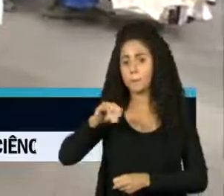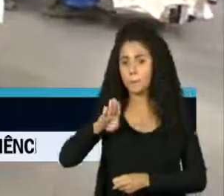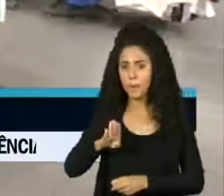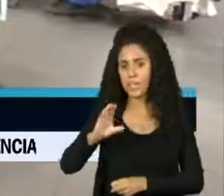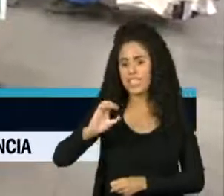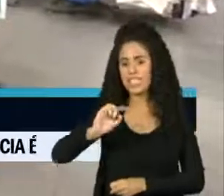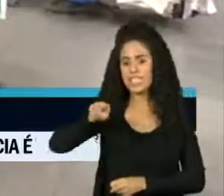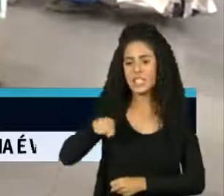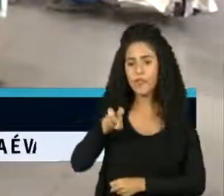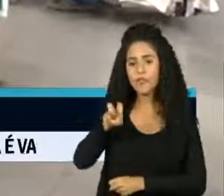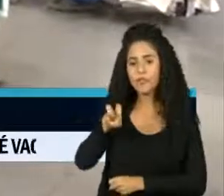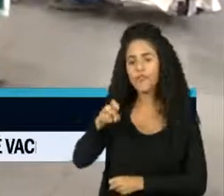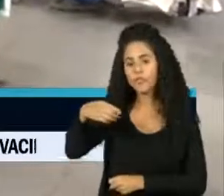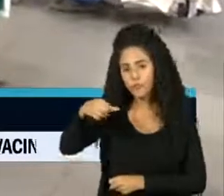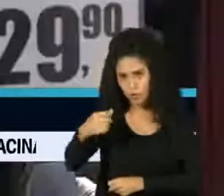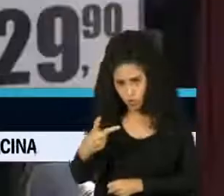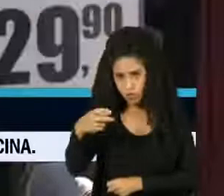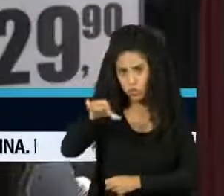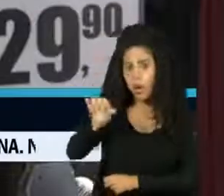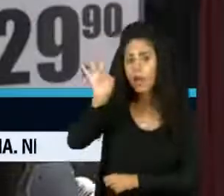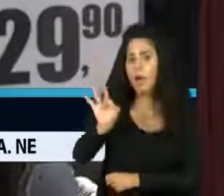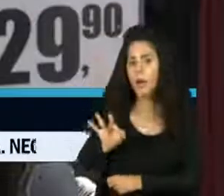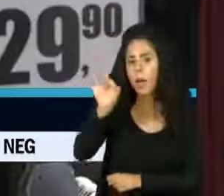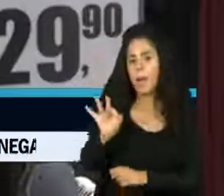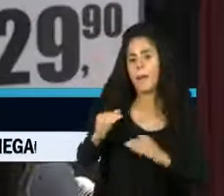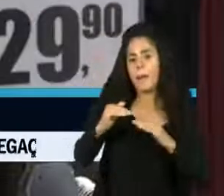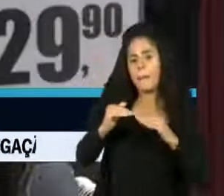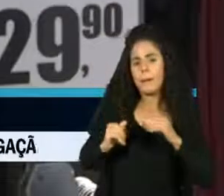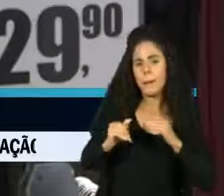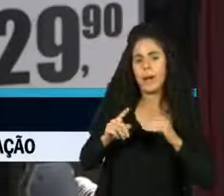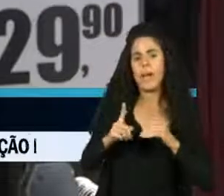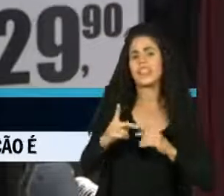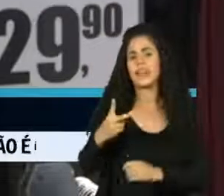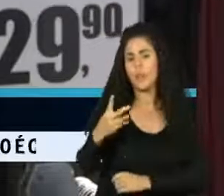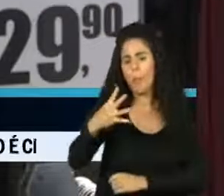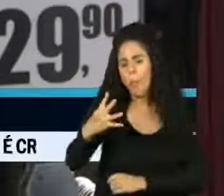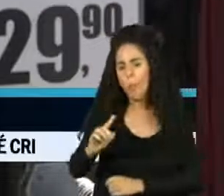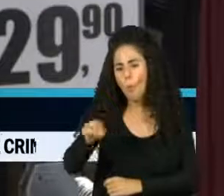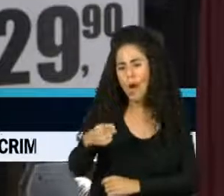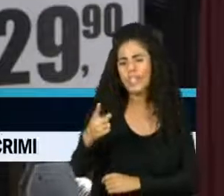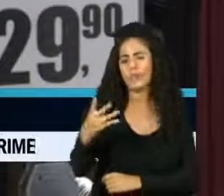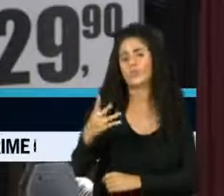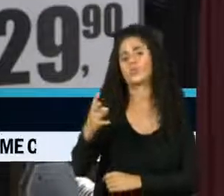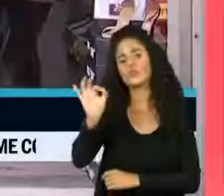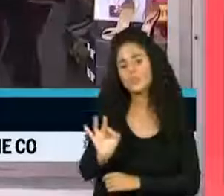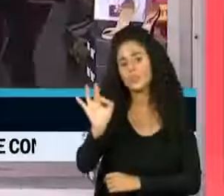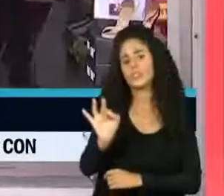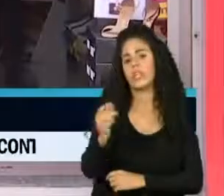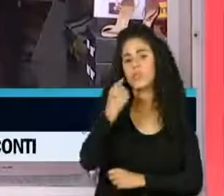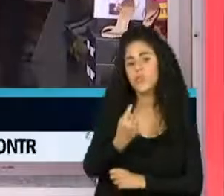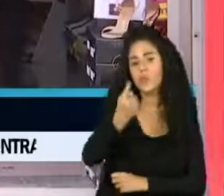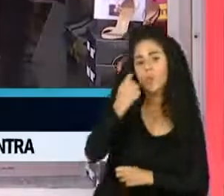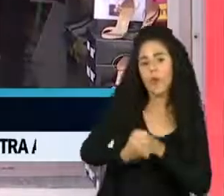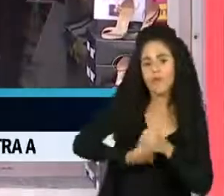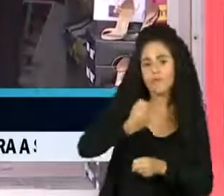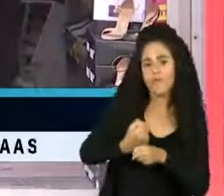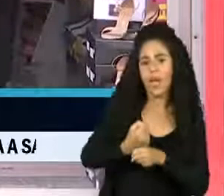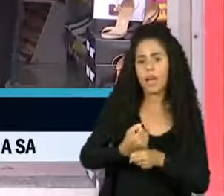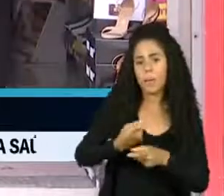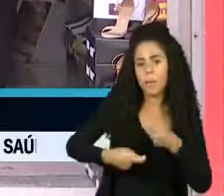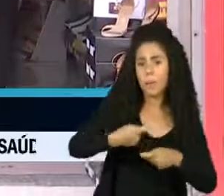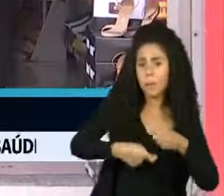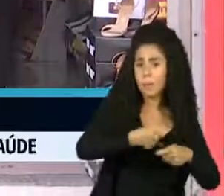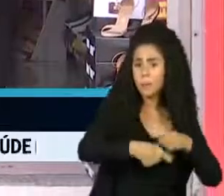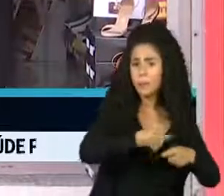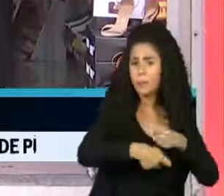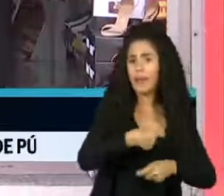em 0,29%, muito abaixo do avanço de cerca de 4% no ano passado. A atividade econômica mais